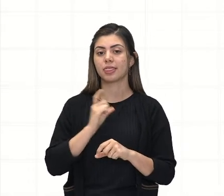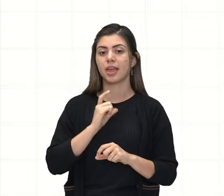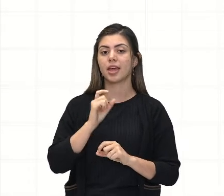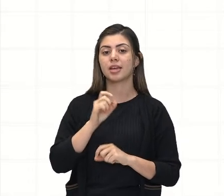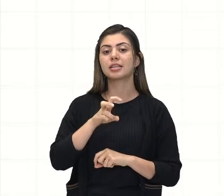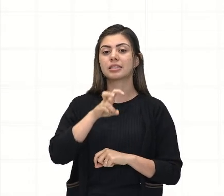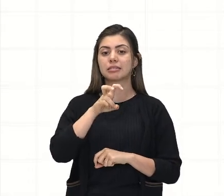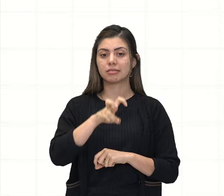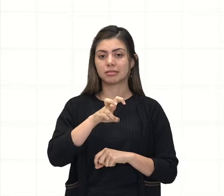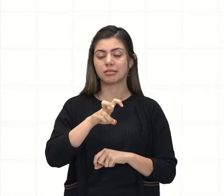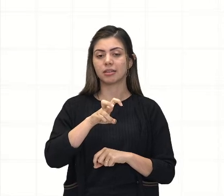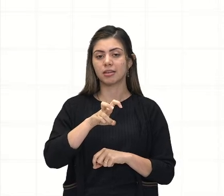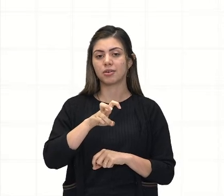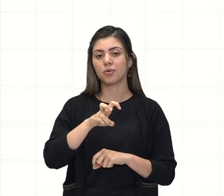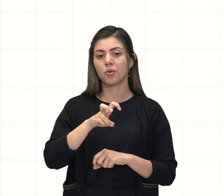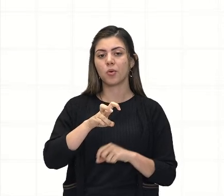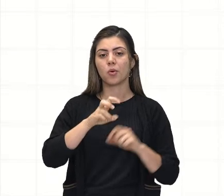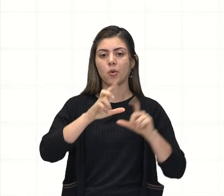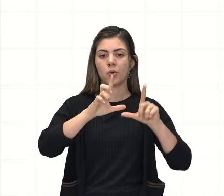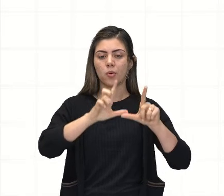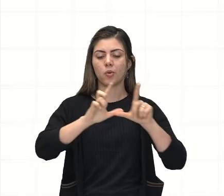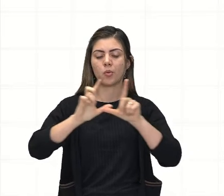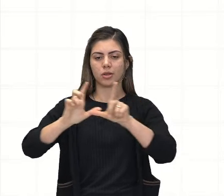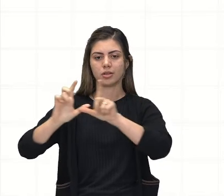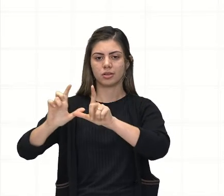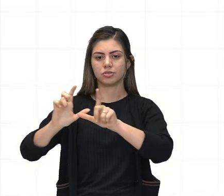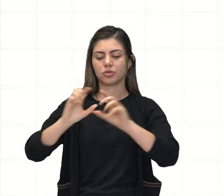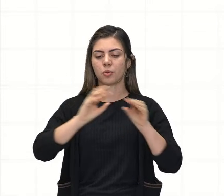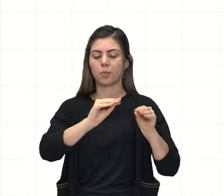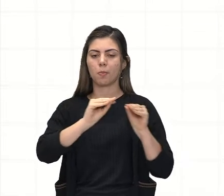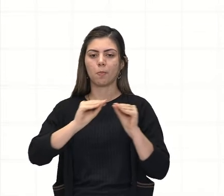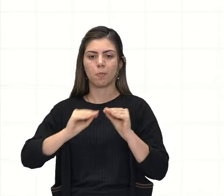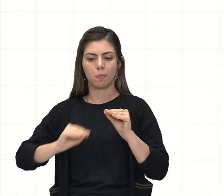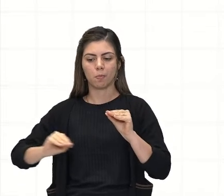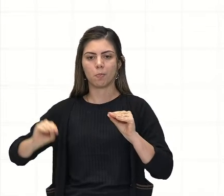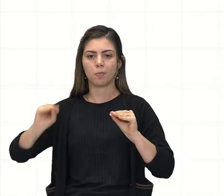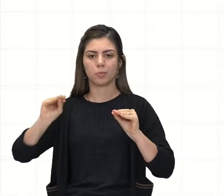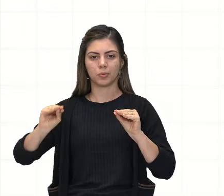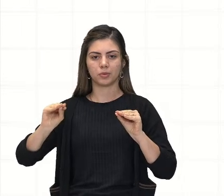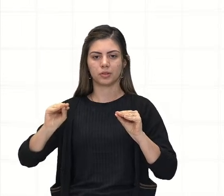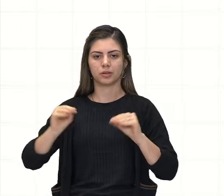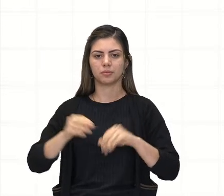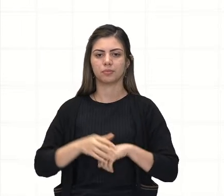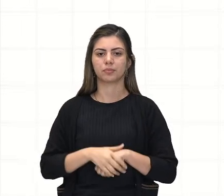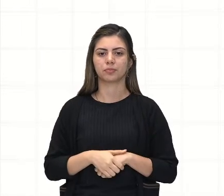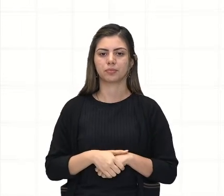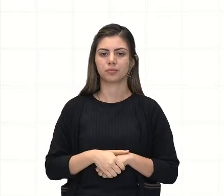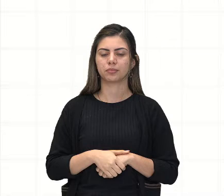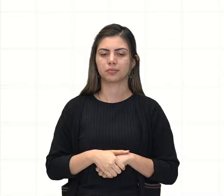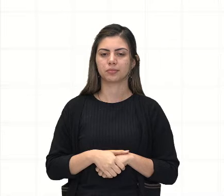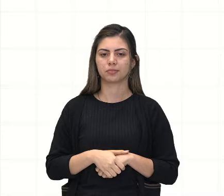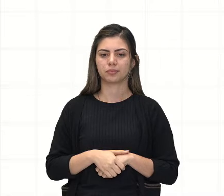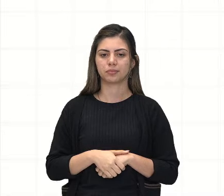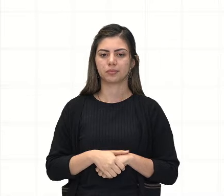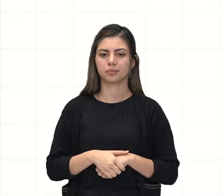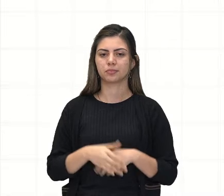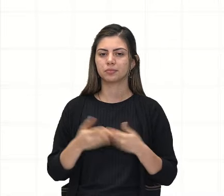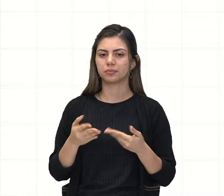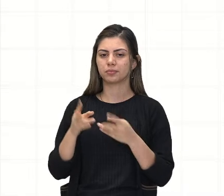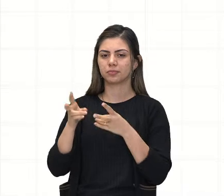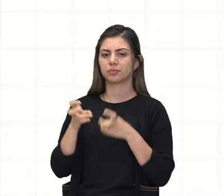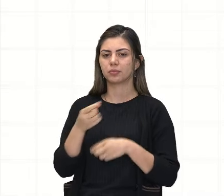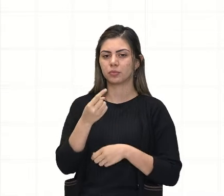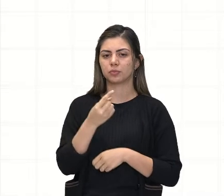lados, tá? 5 quadrados para a direita. Ó, se movimentou para 1,